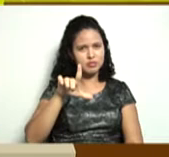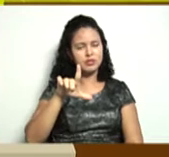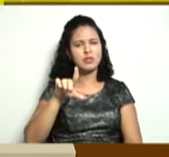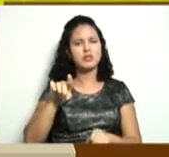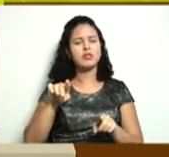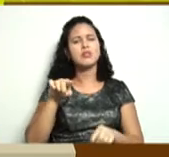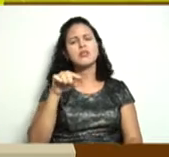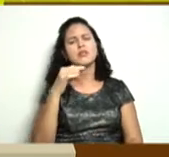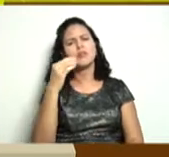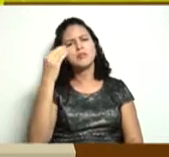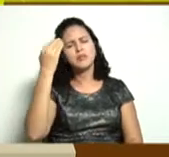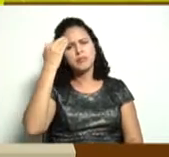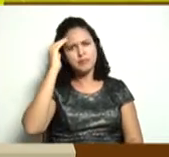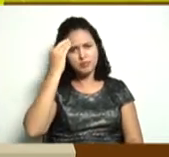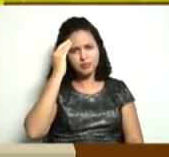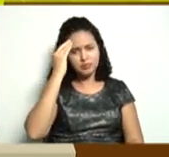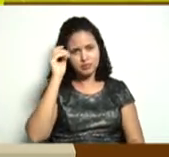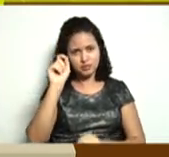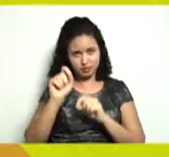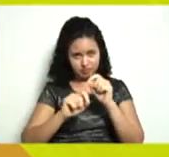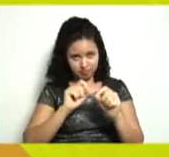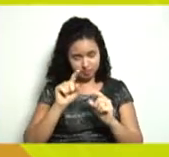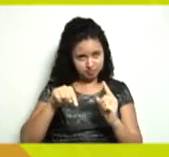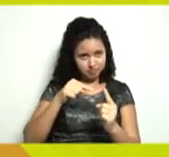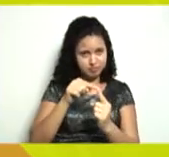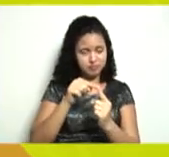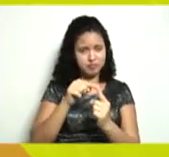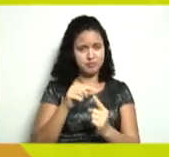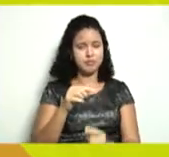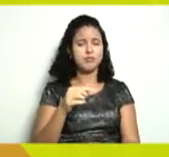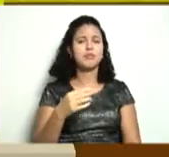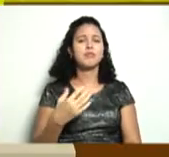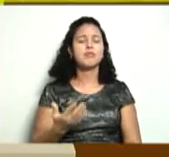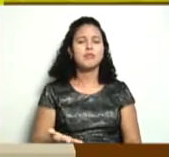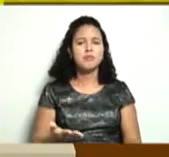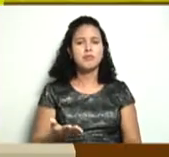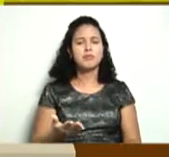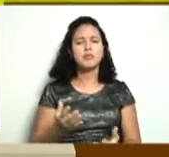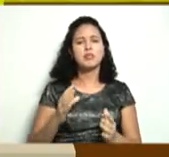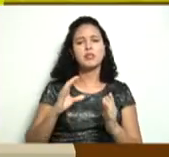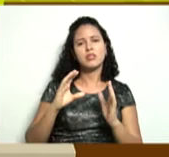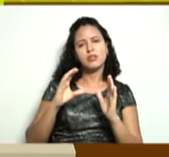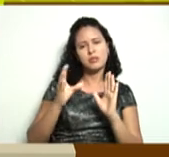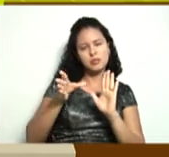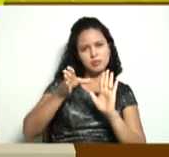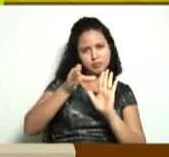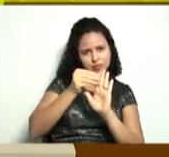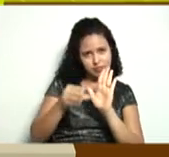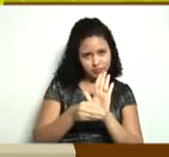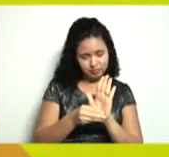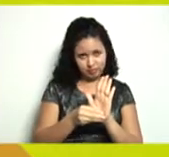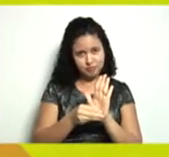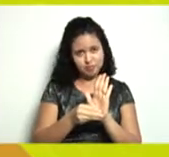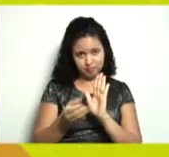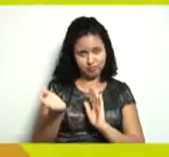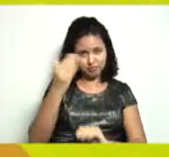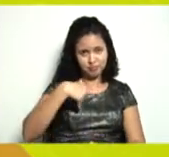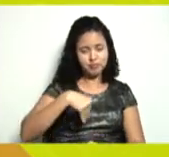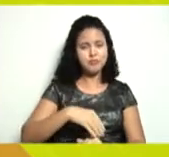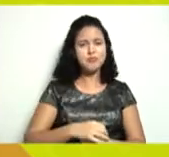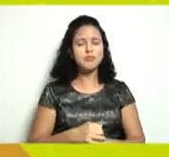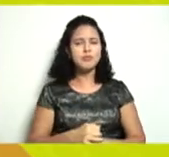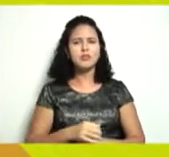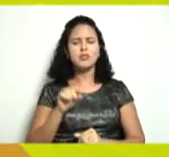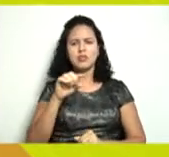aí, sacaram, galera, nossos objetivos? Espero que sim, hein? E de conteúdo, o que veremos? Bora lá? Olha só, você